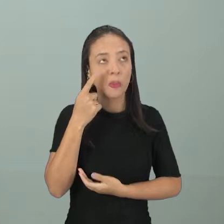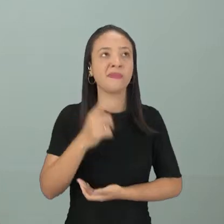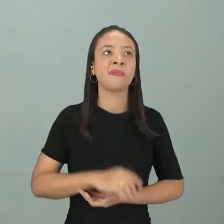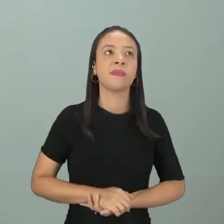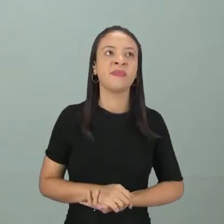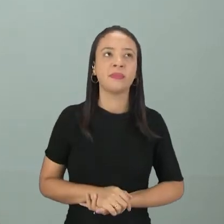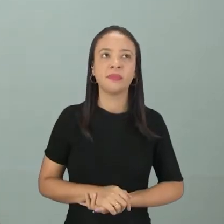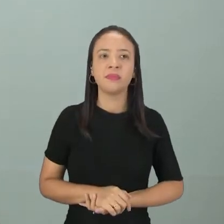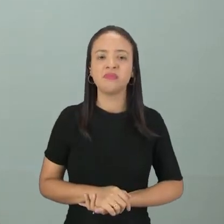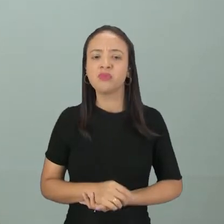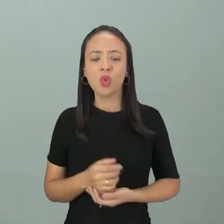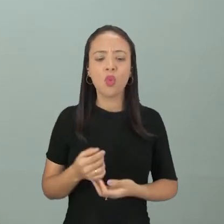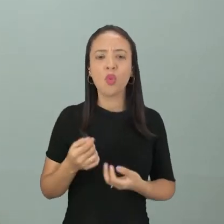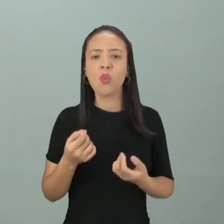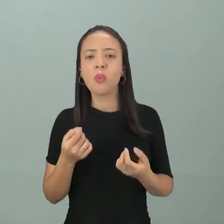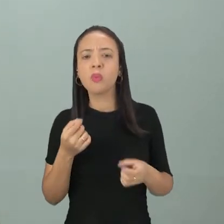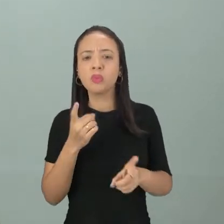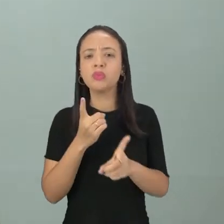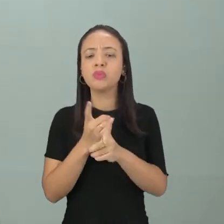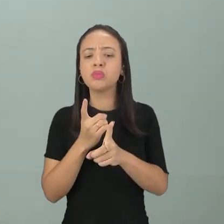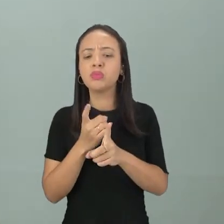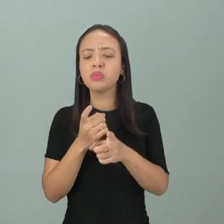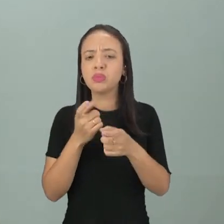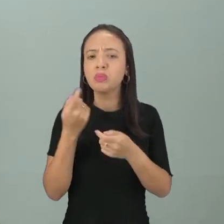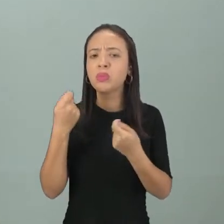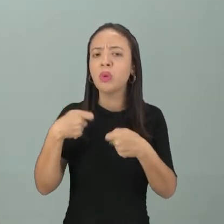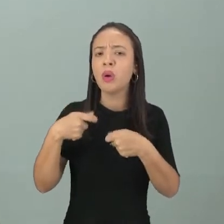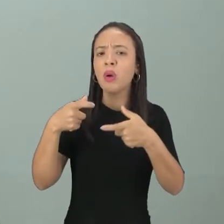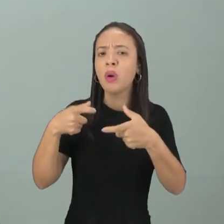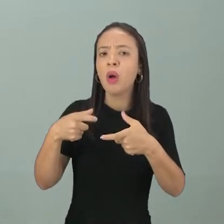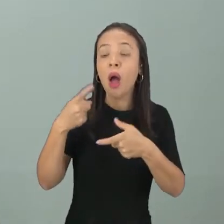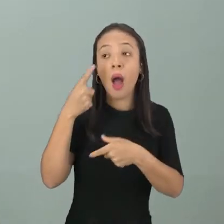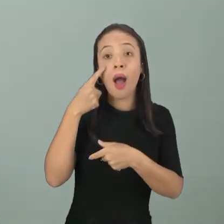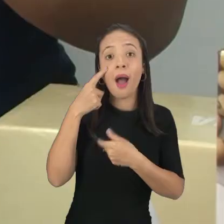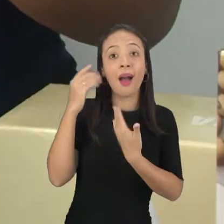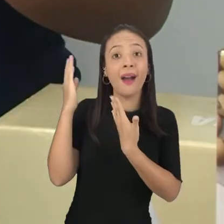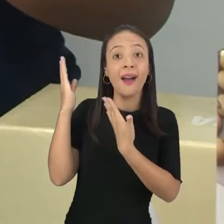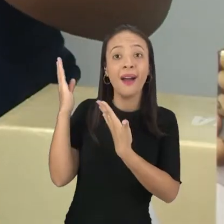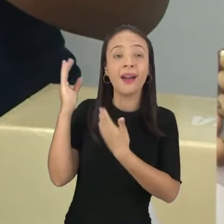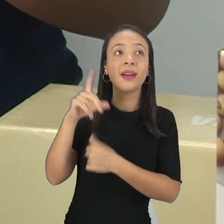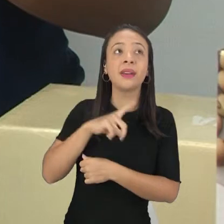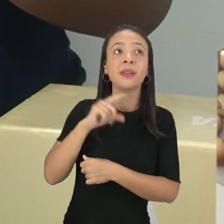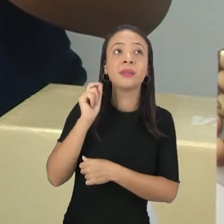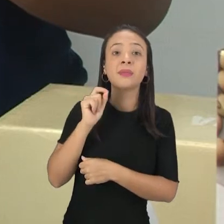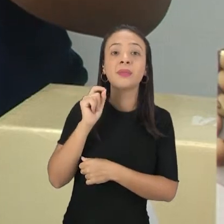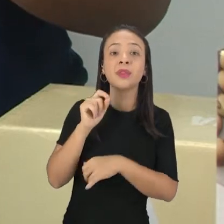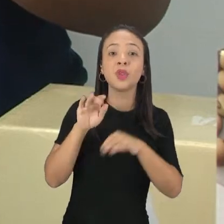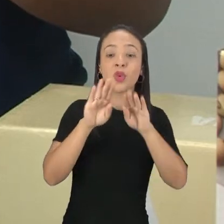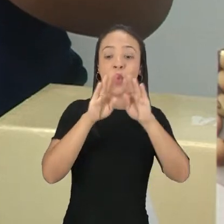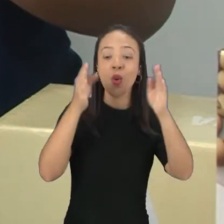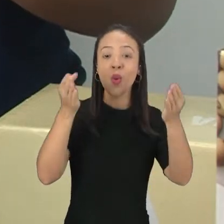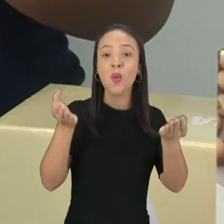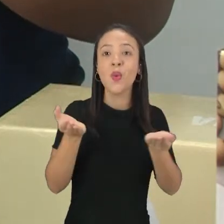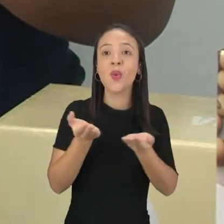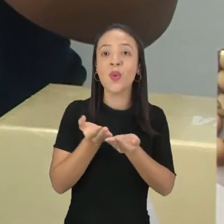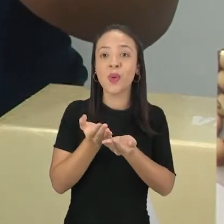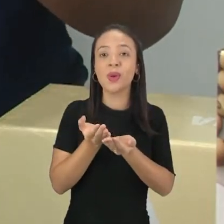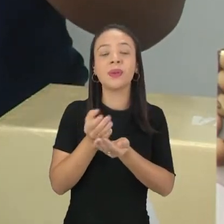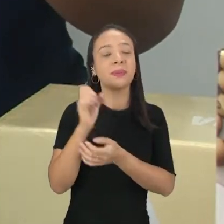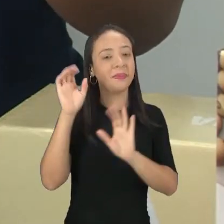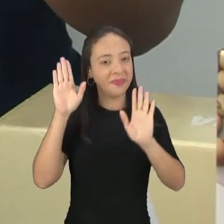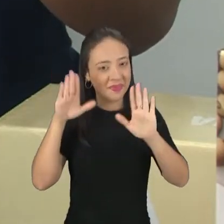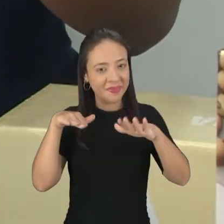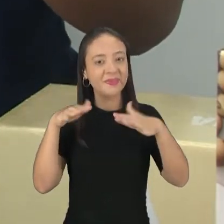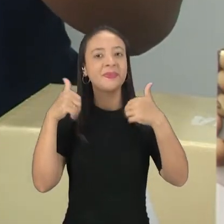lá. Onde vocês conseguem identificar? Olha só, temos aqui o nosso cubo. Muito